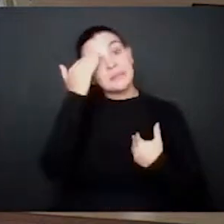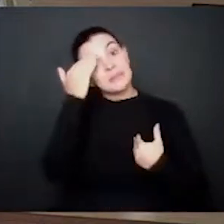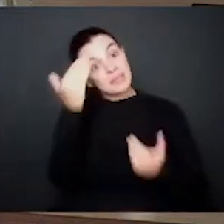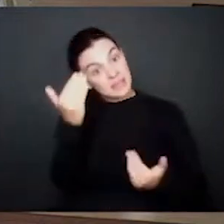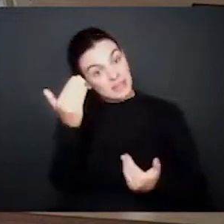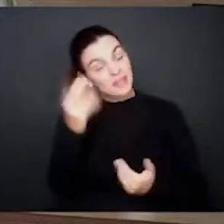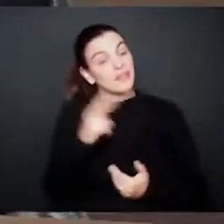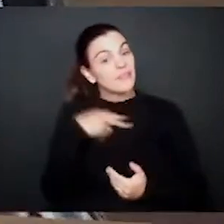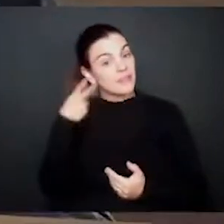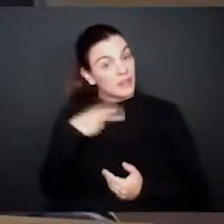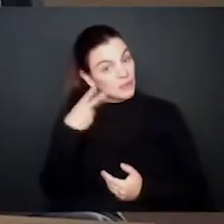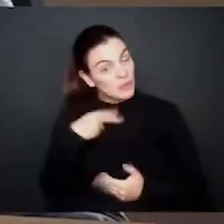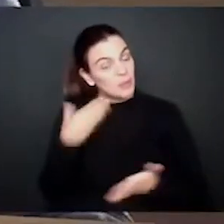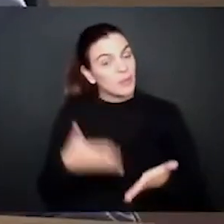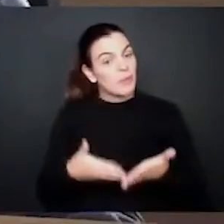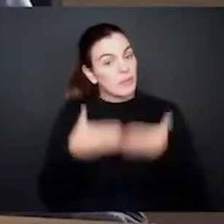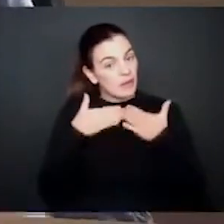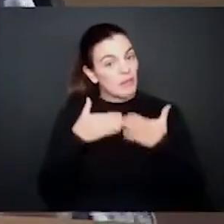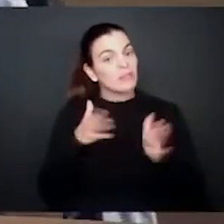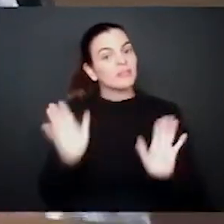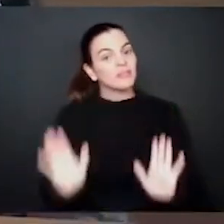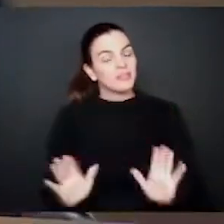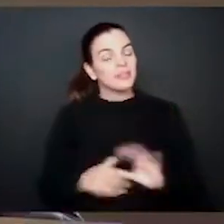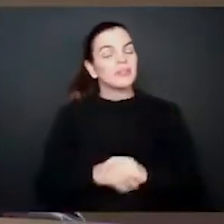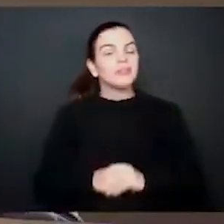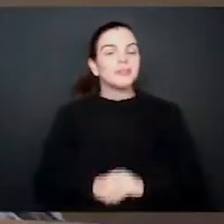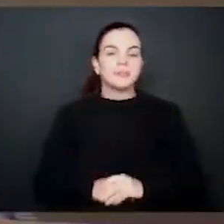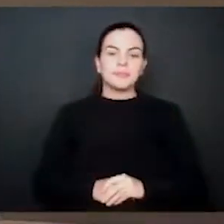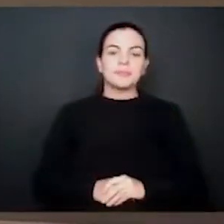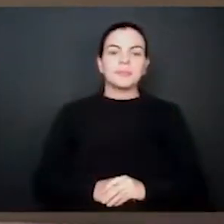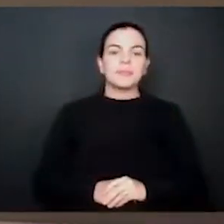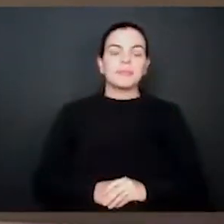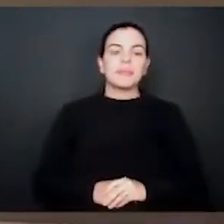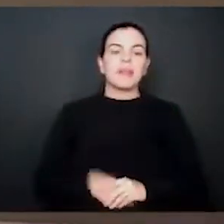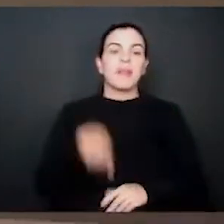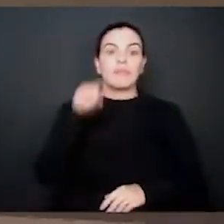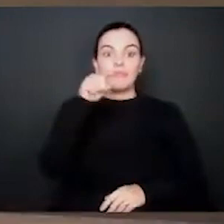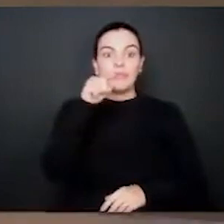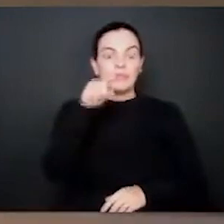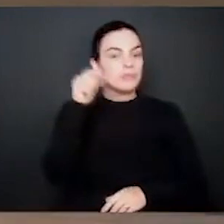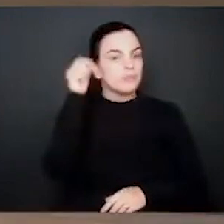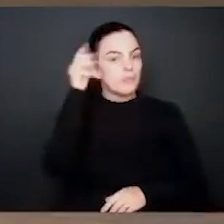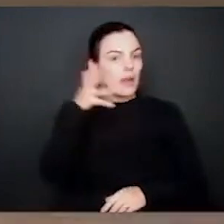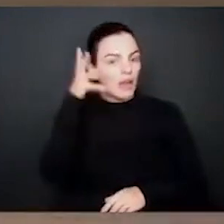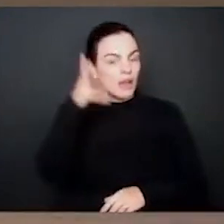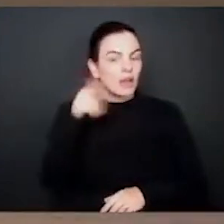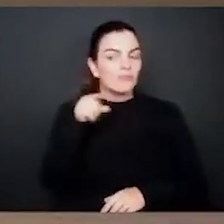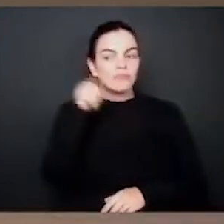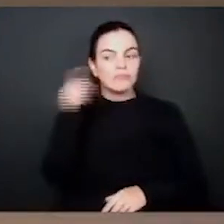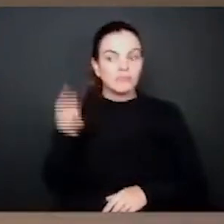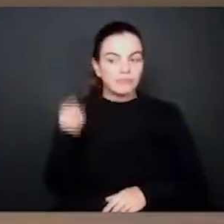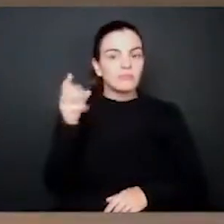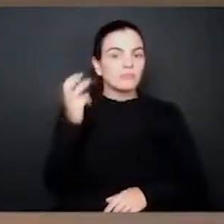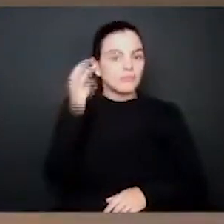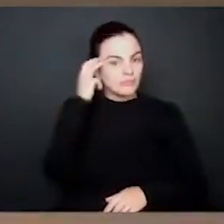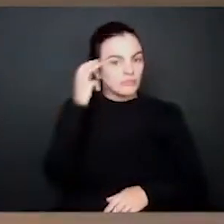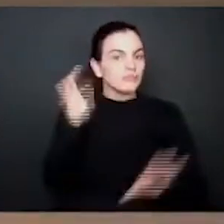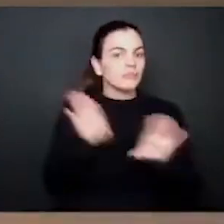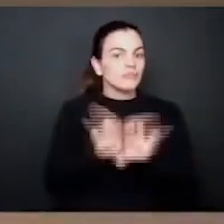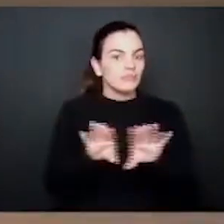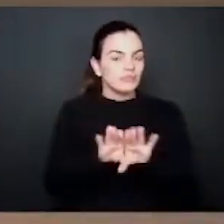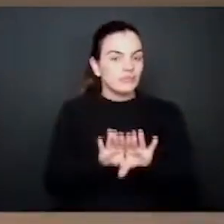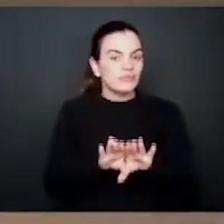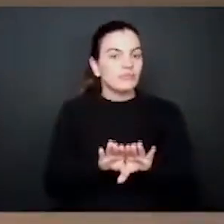parte. Diante da sua fala, da fala do vereador Dalton, já ficou muito